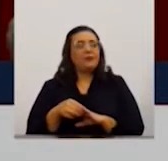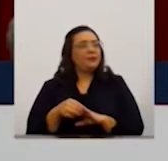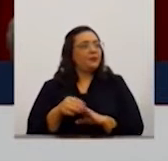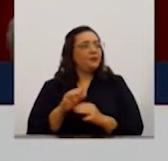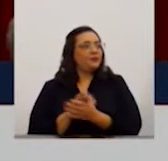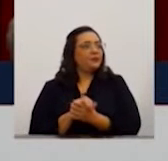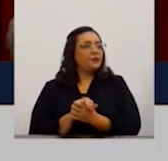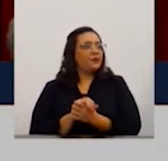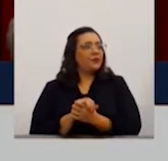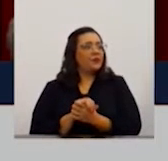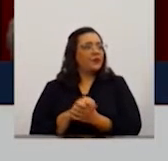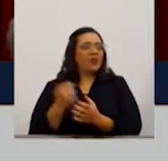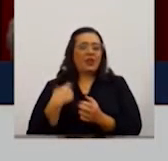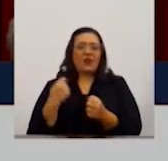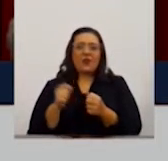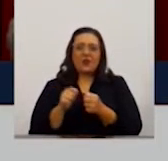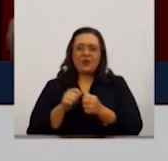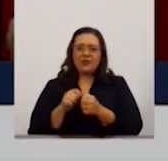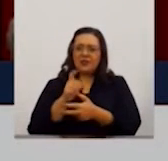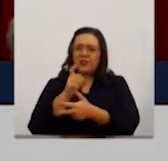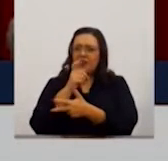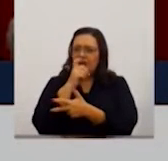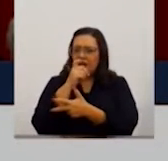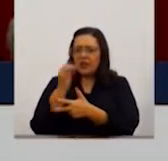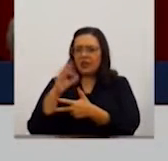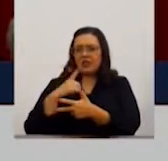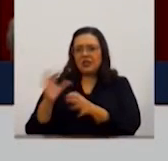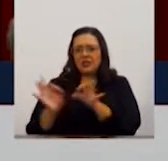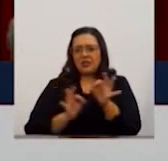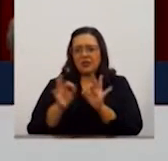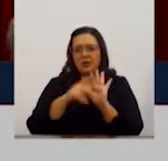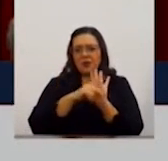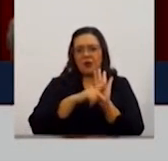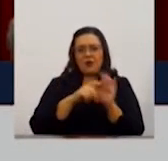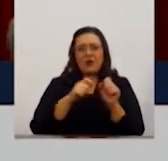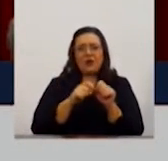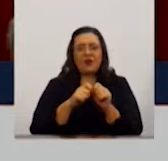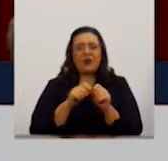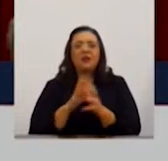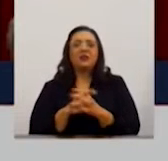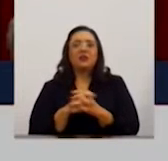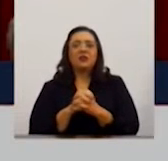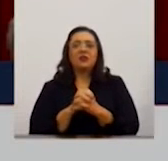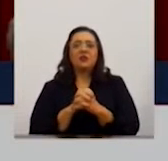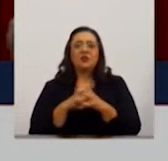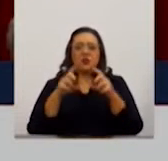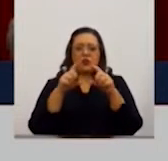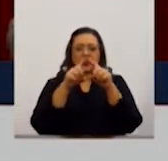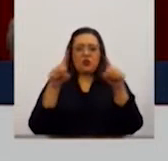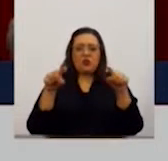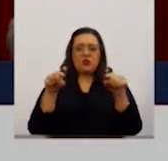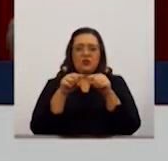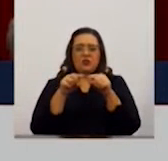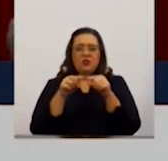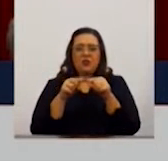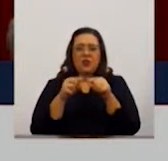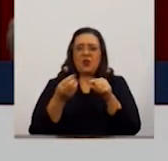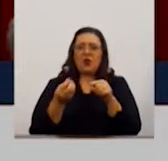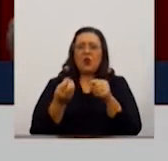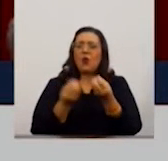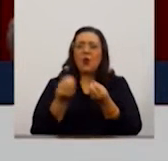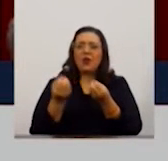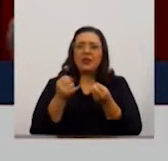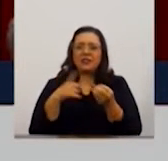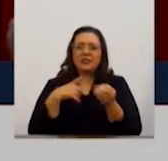bairro Pacaembu. Ela também apresentou um anteprojeto de certificação para empresas que cumprem protocolos contra a Covid-19.